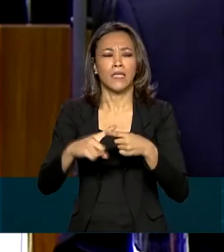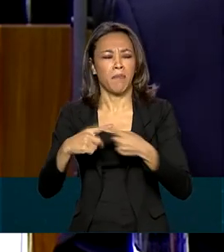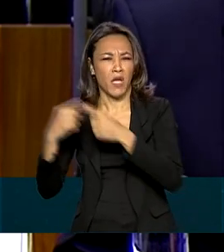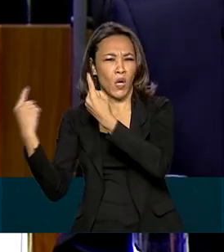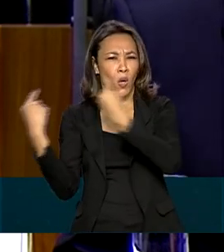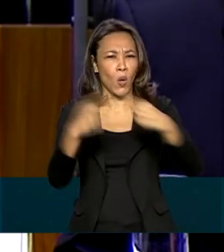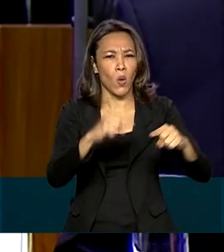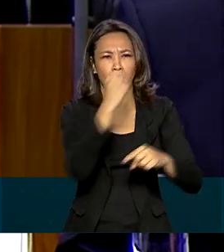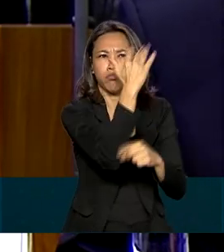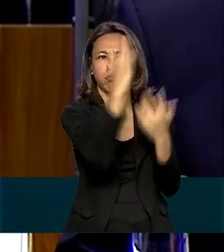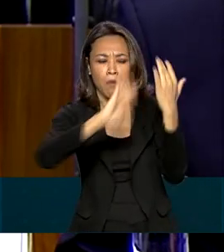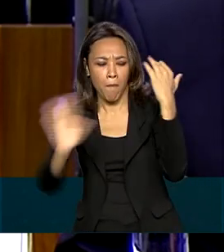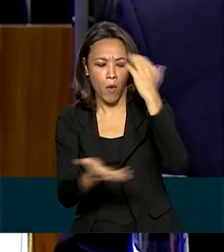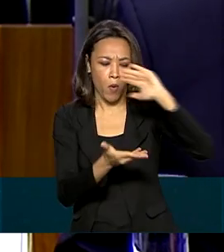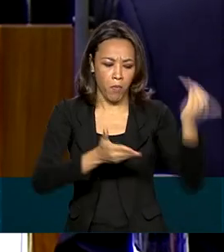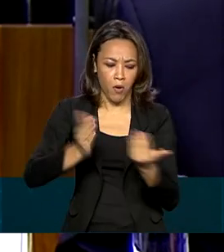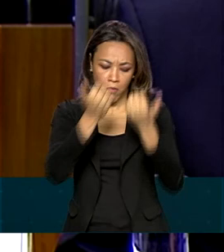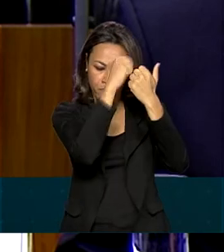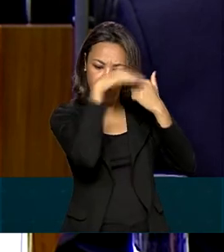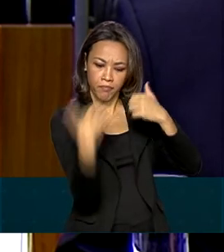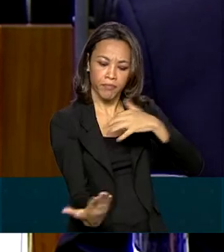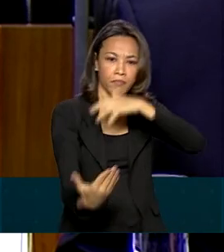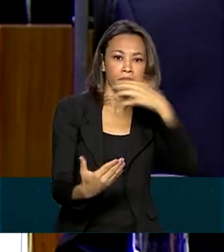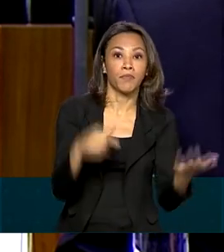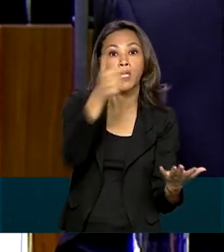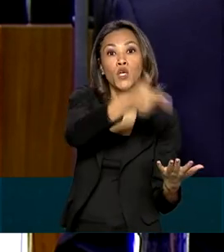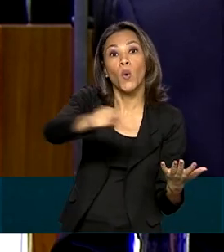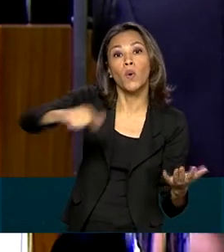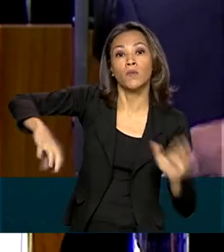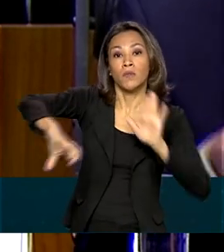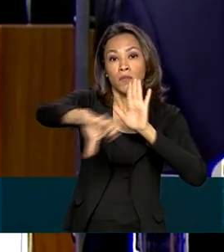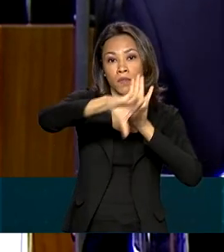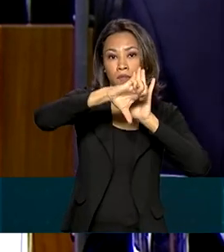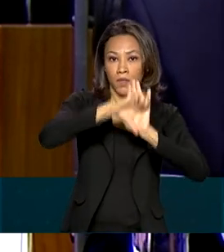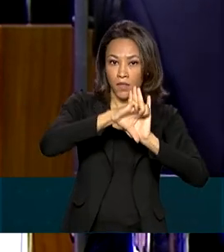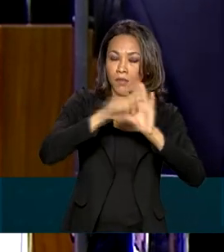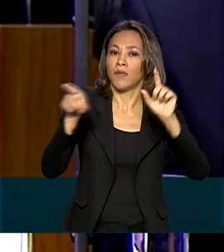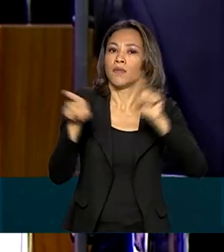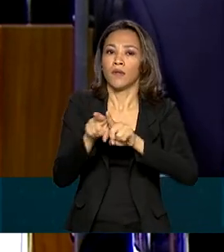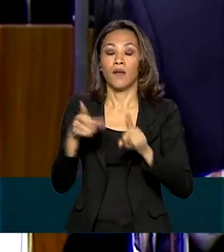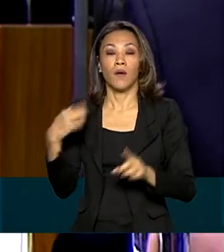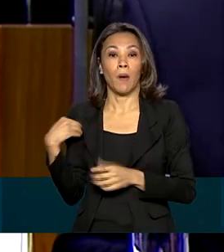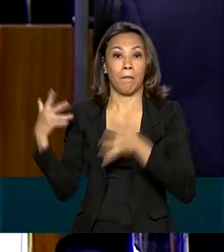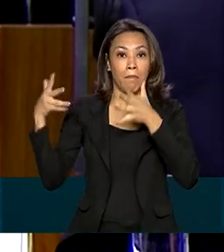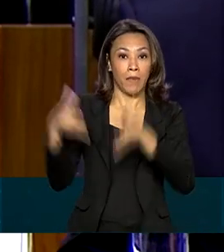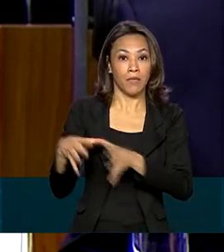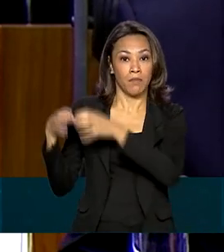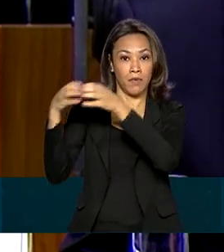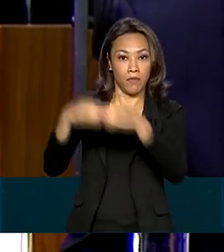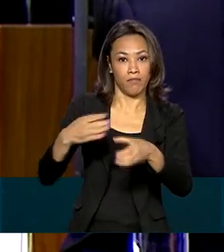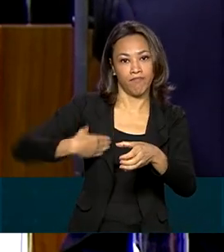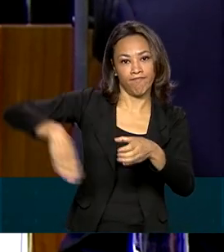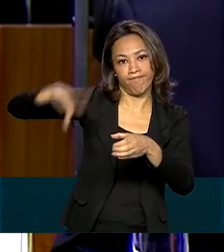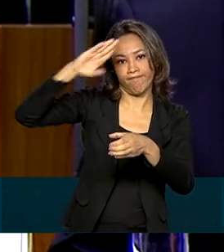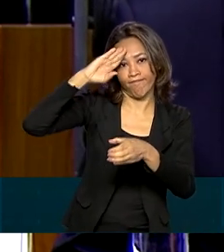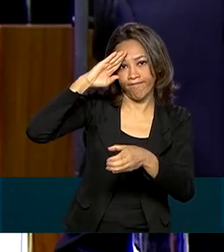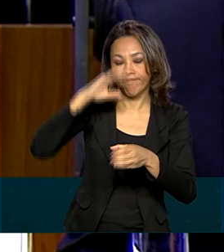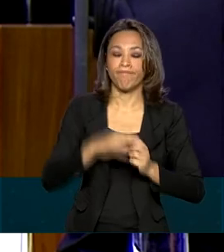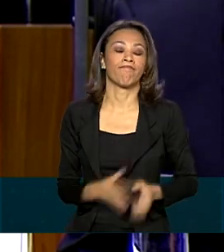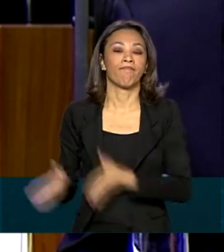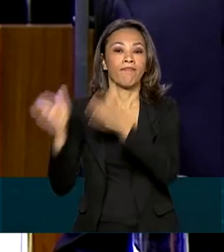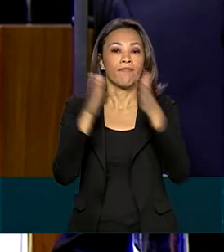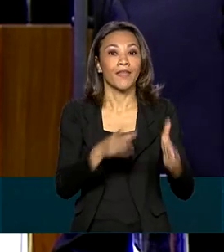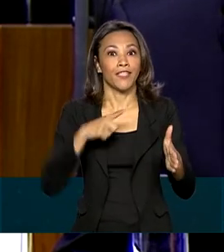ilegal e a outros crimes ambientais com a participação das nossas forças armadas ou